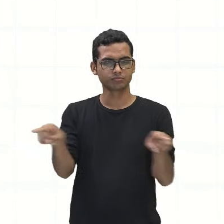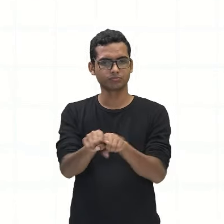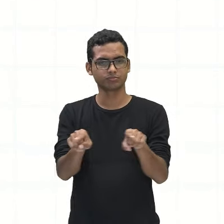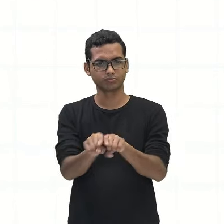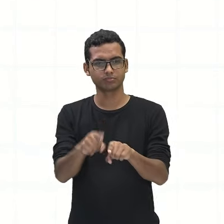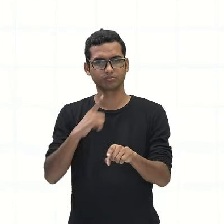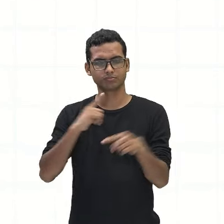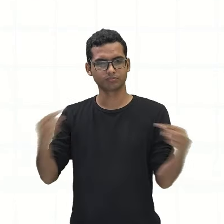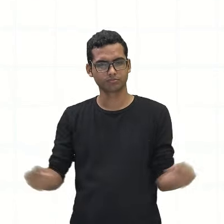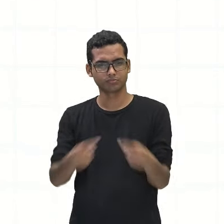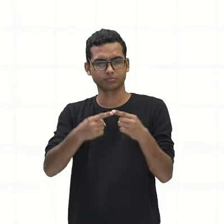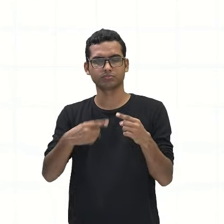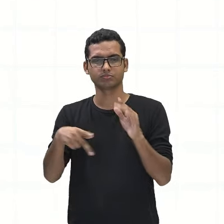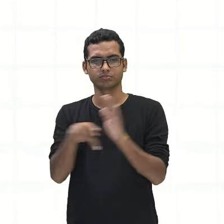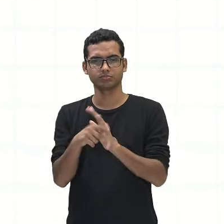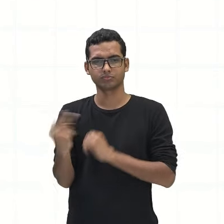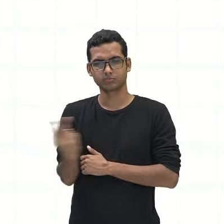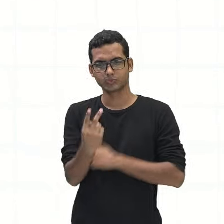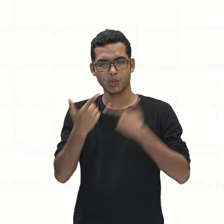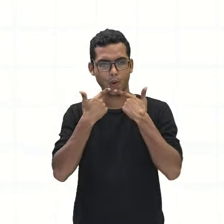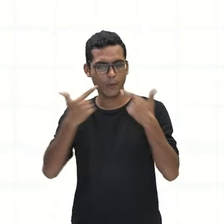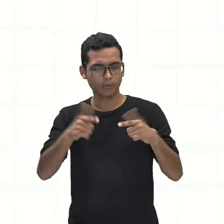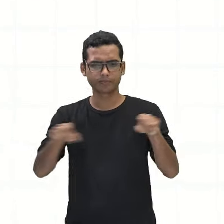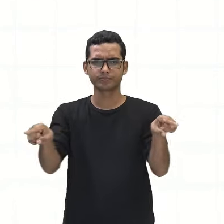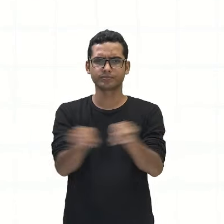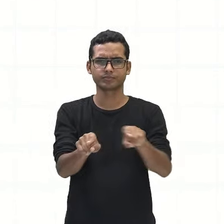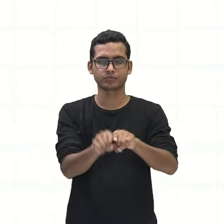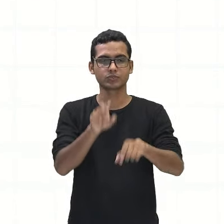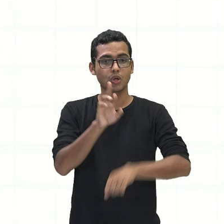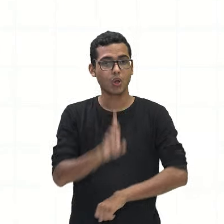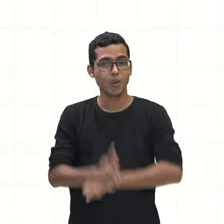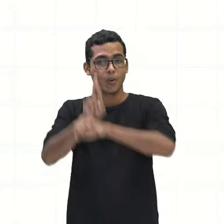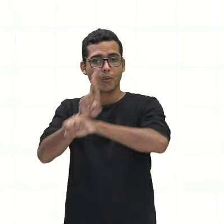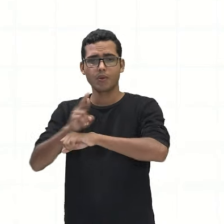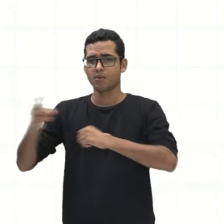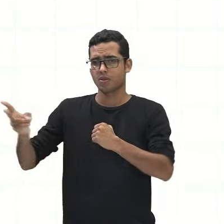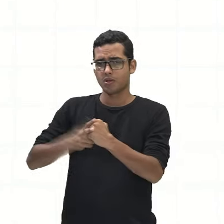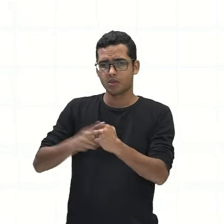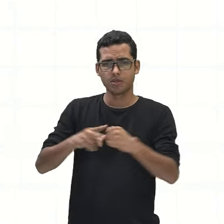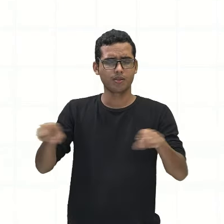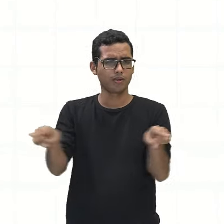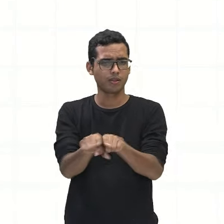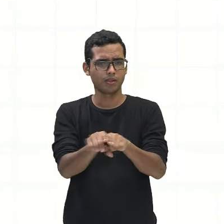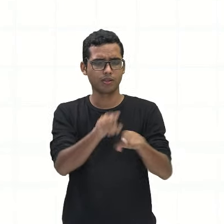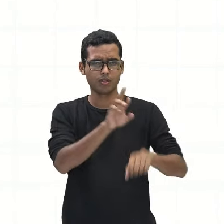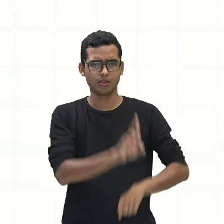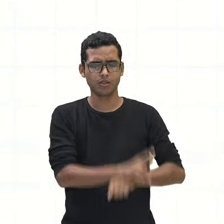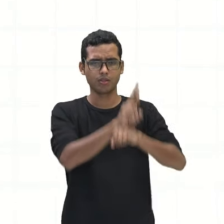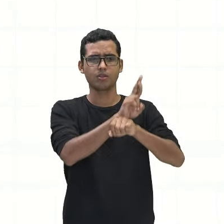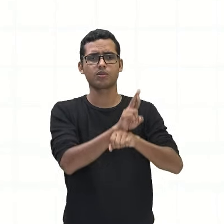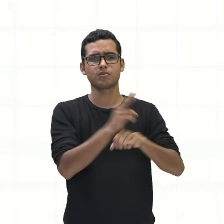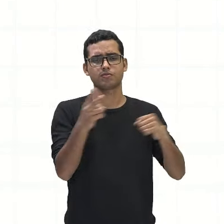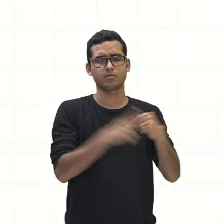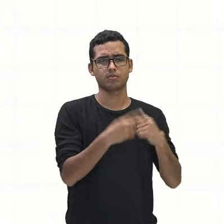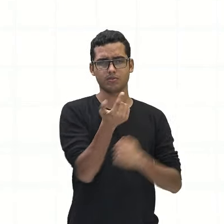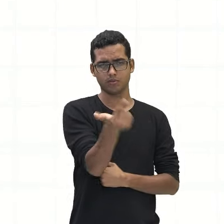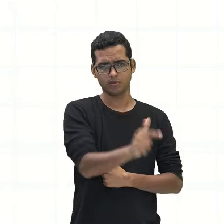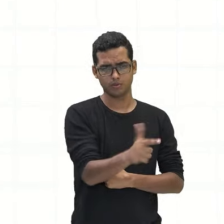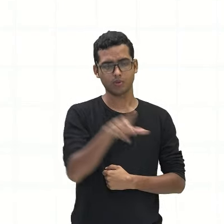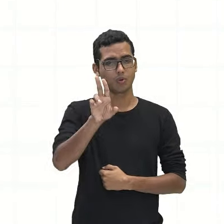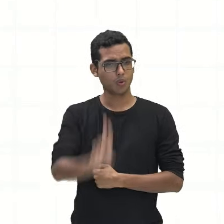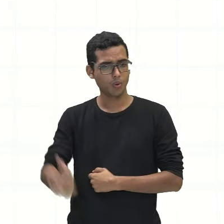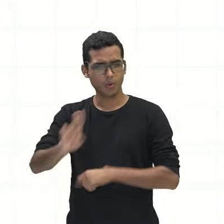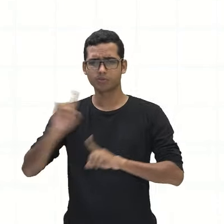da linguagem verbal e linguagem não verbal, vários recursos verbais, vários recursos não verbais são utilizados. Qual